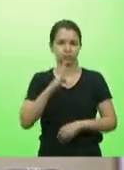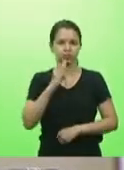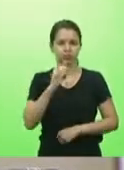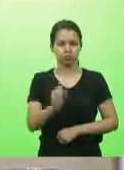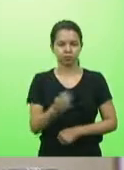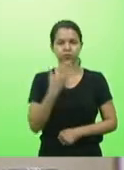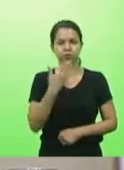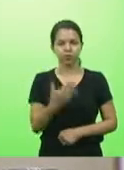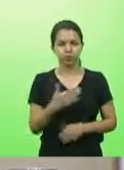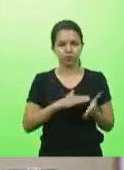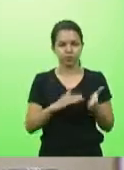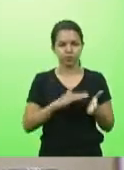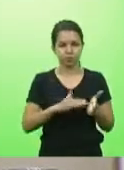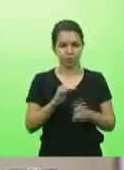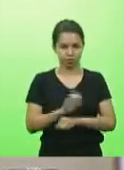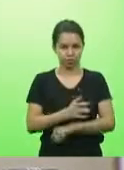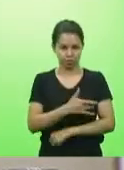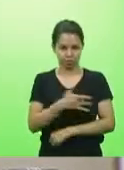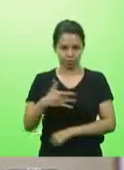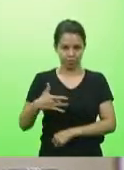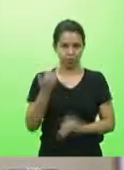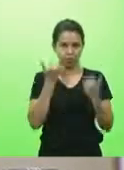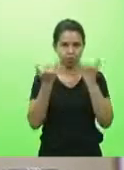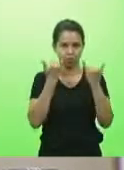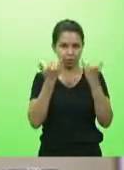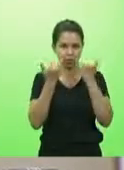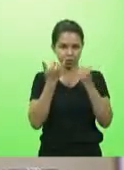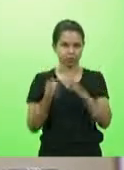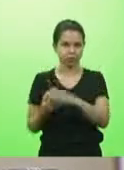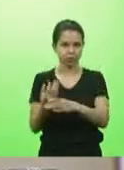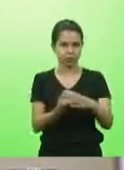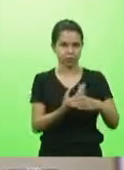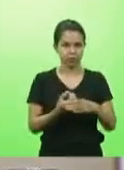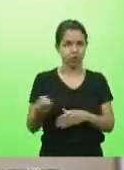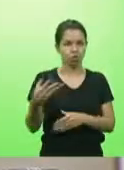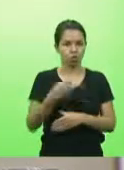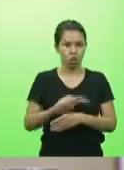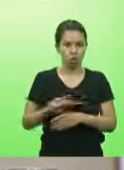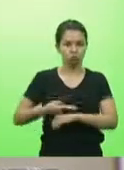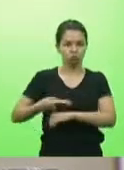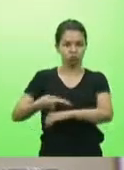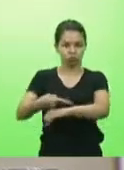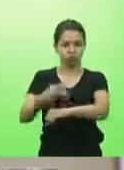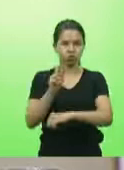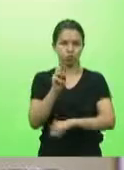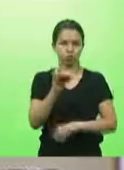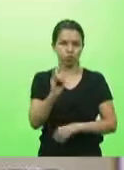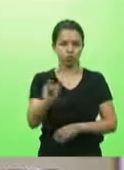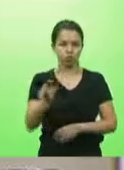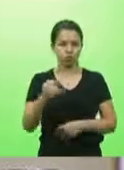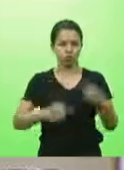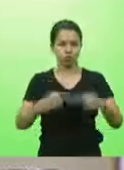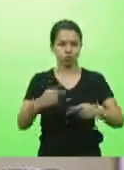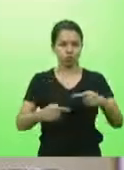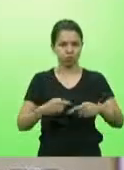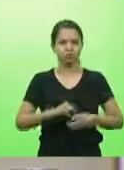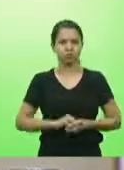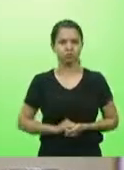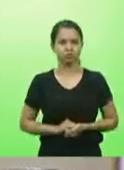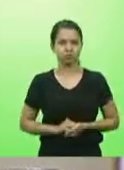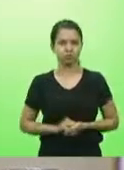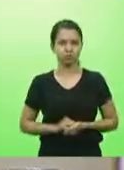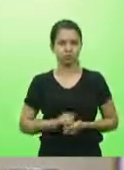solicitando ao secretário do estado da saúde informações acerca da criação de novos leitos de UTI em discussão não havendo quem queira discutir em